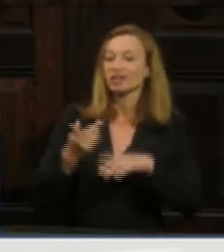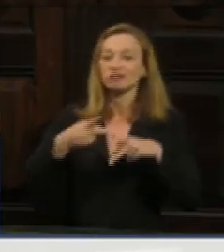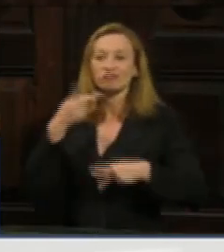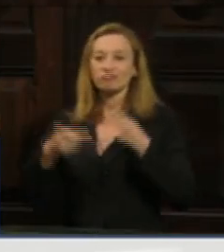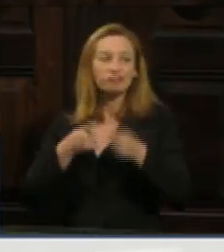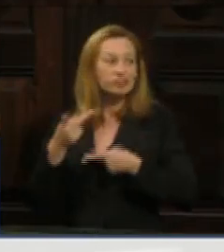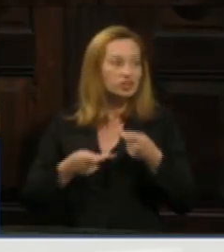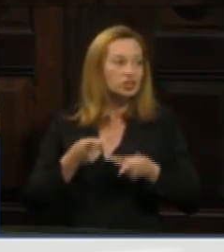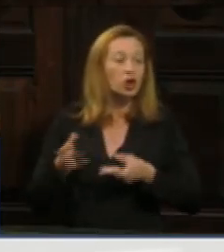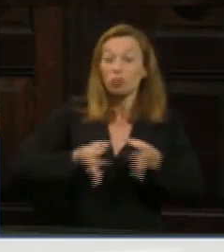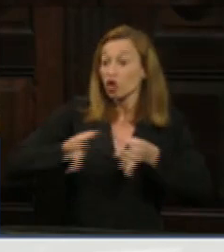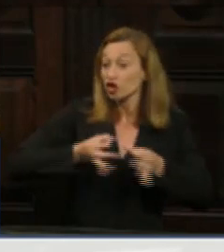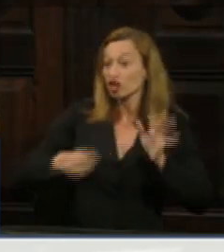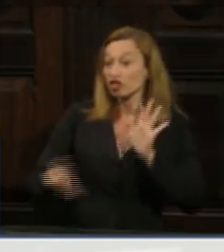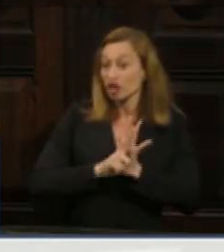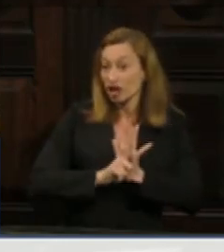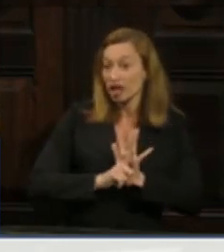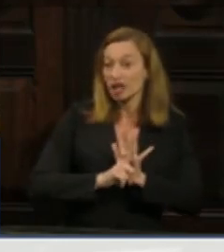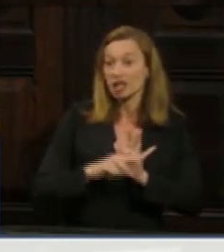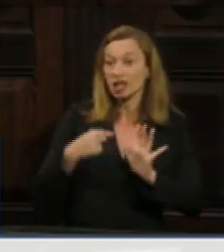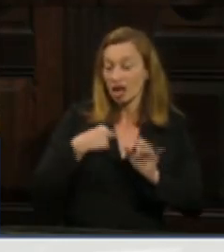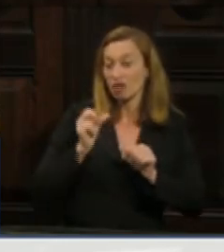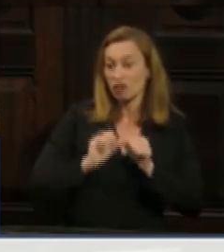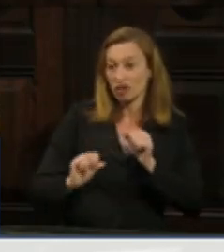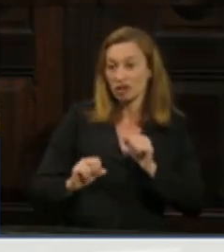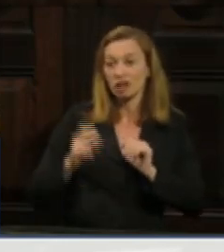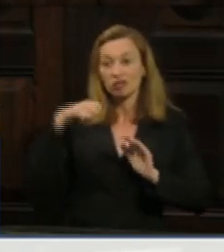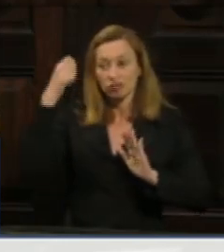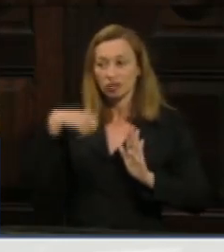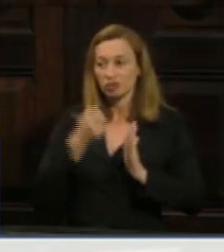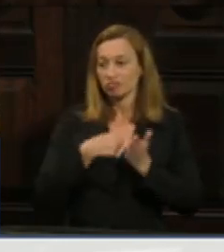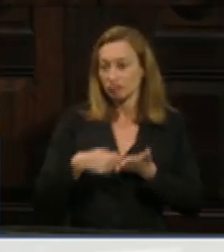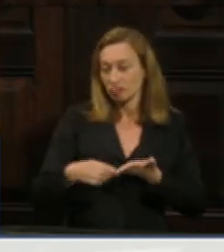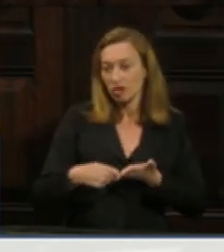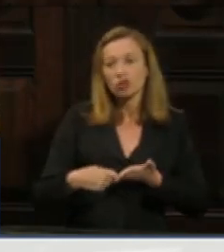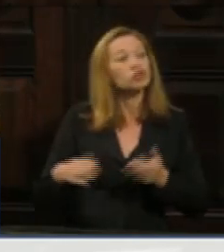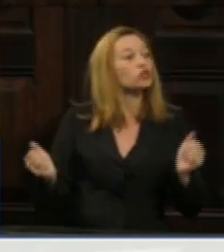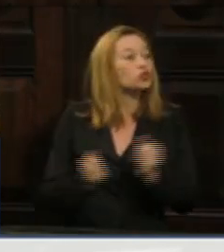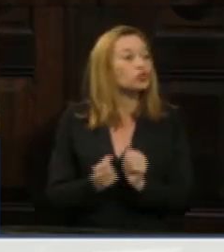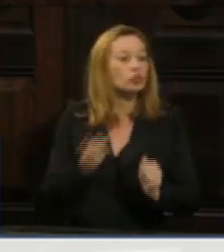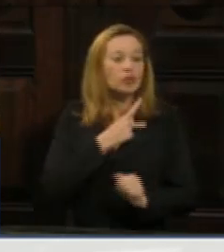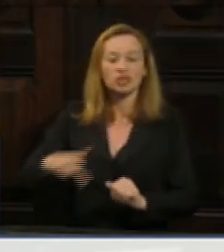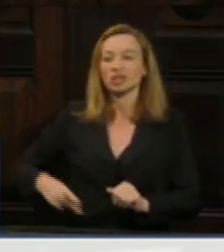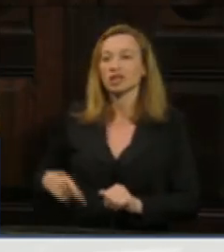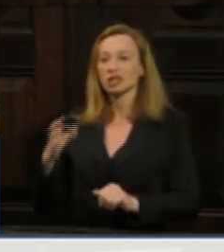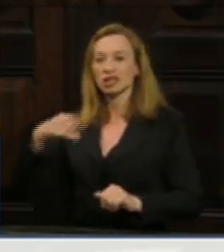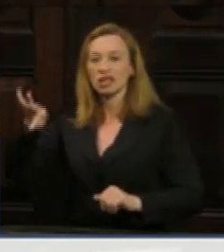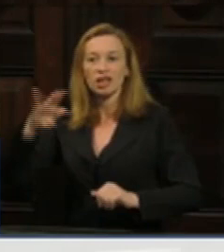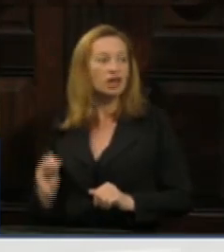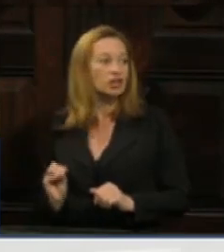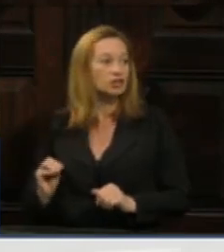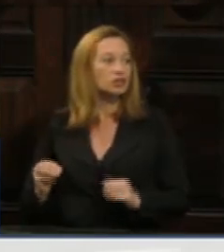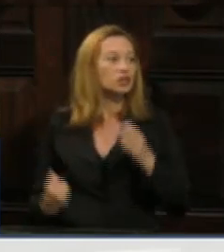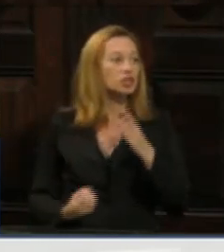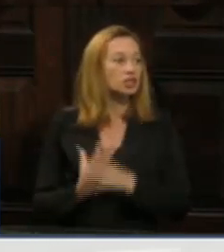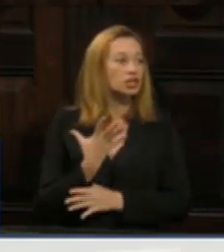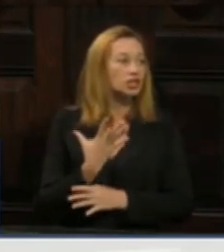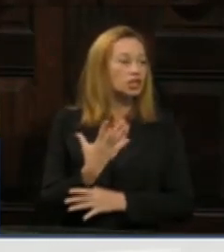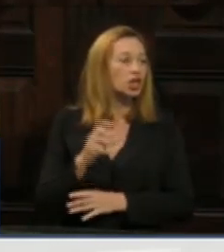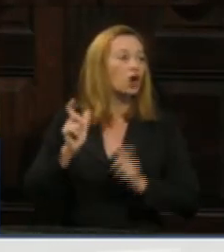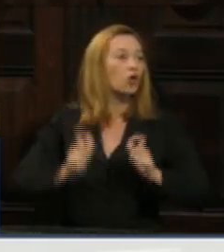que vivamos tempos de profundas individualidades. A individualidade, o olhar só para o próprio umbigo, não nos